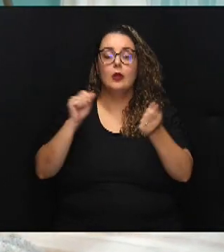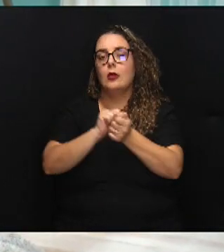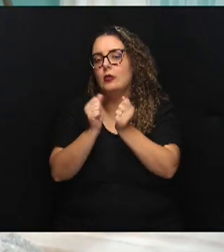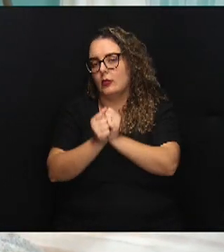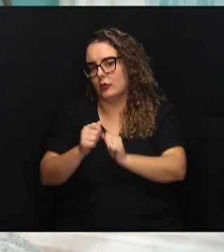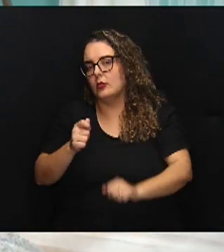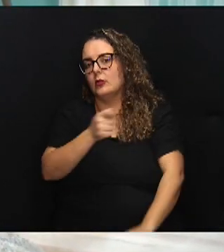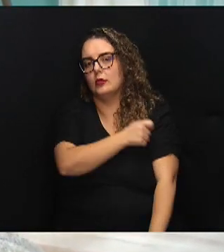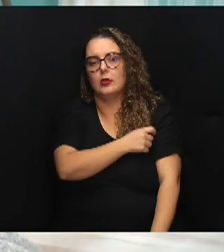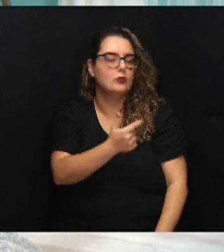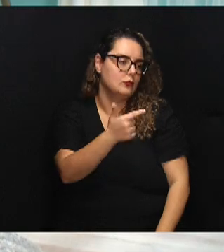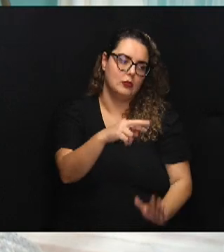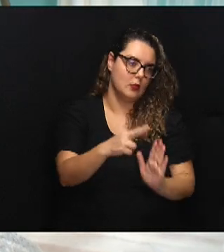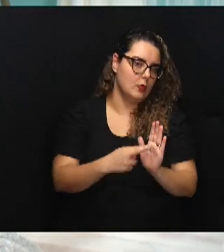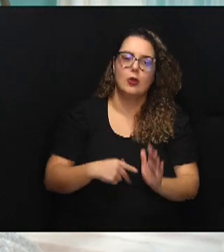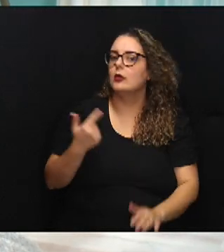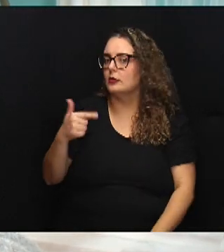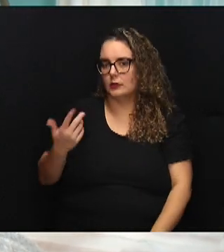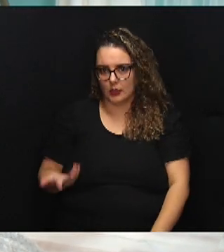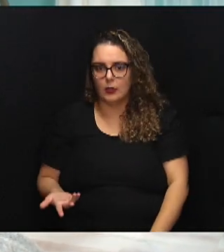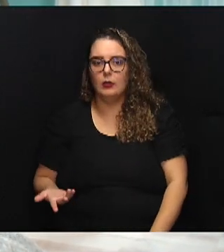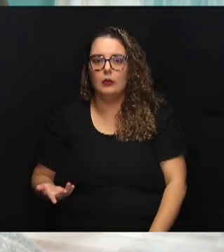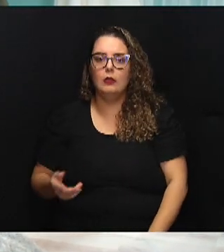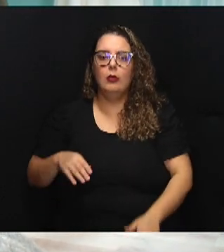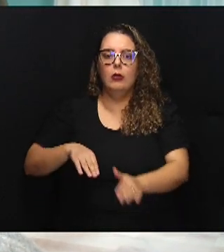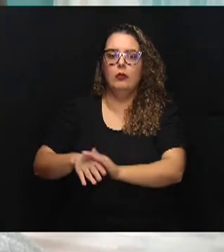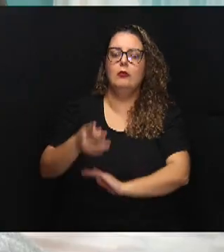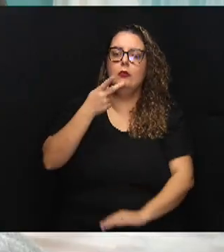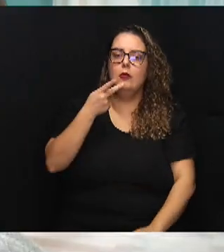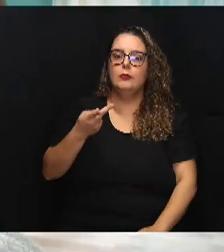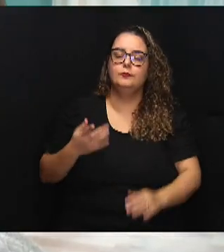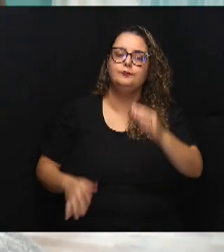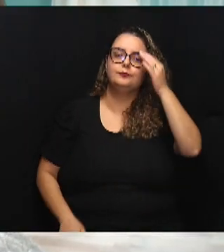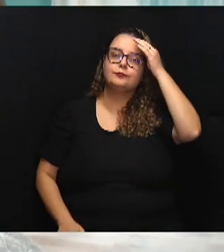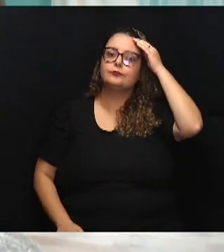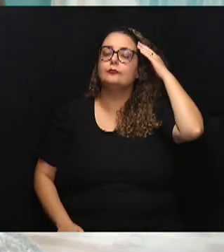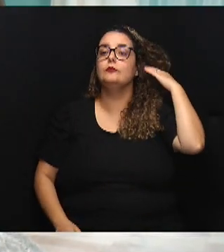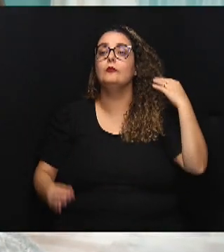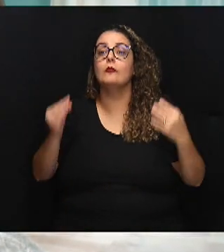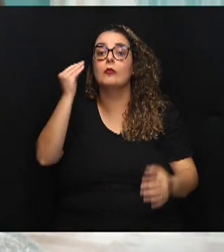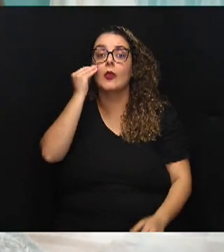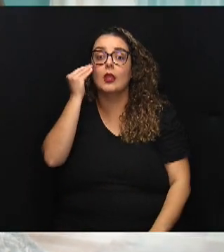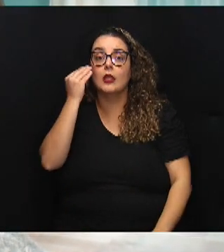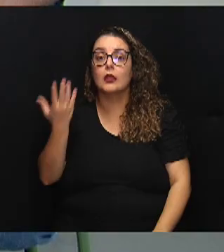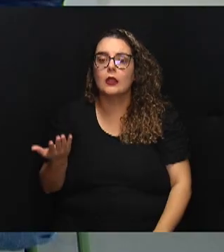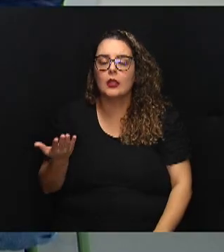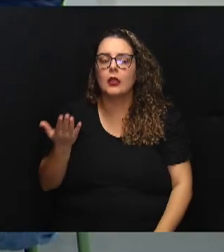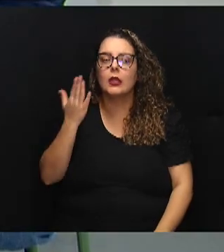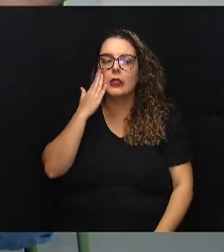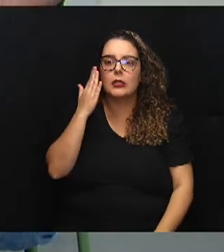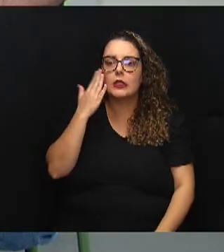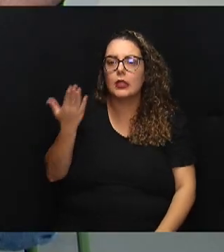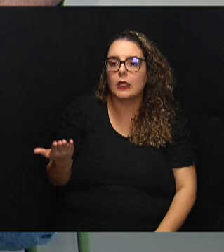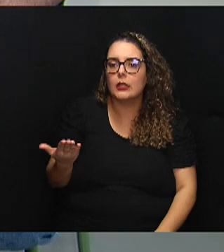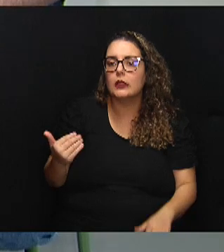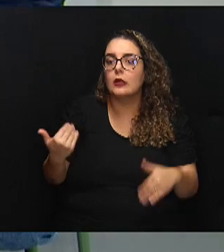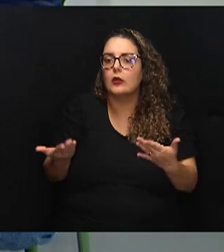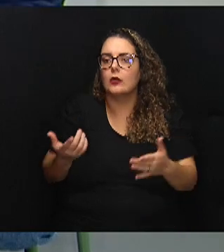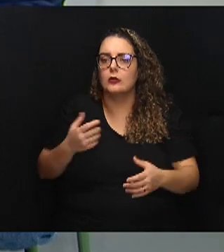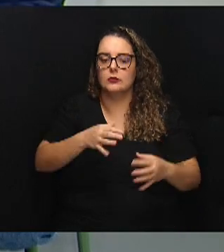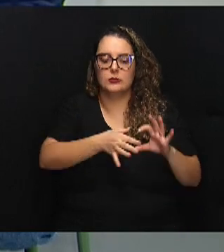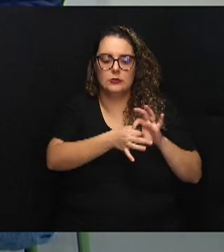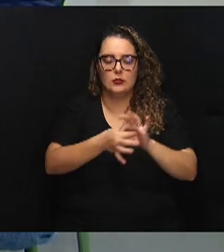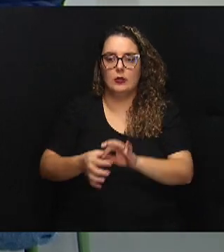regra. dos alunos. Exato. Então a gente costuma falar sempre assim, entenda qual que é o seu momento, qual que é o seu contexto, né? Um aluno de cursinho, ele